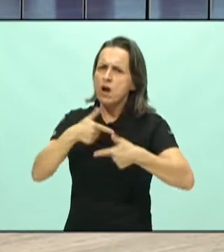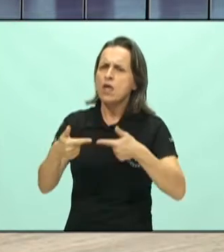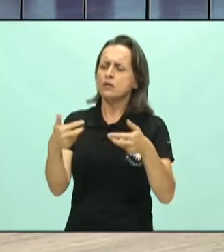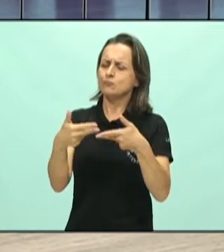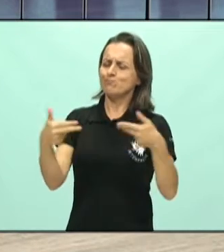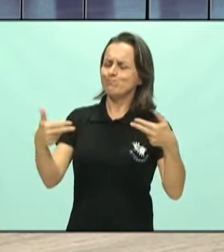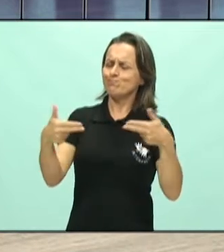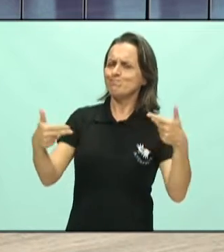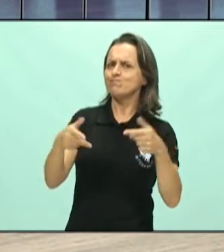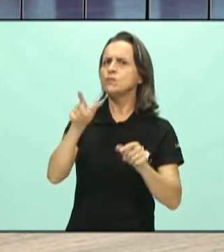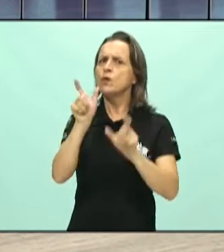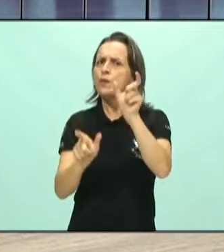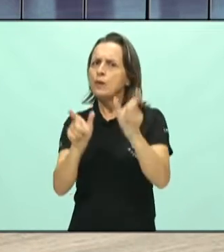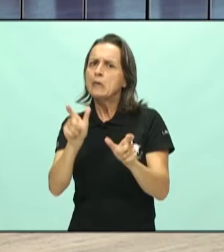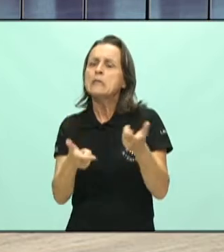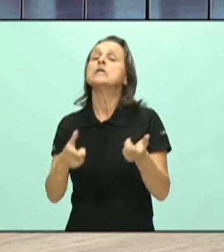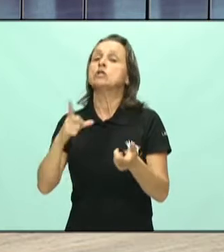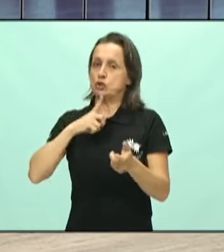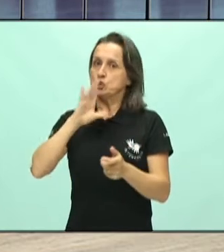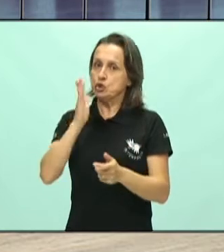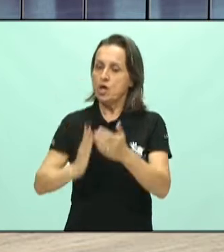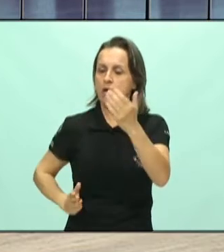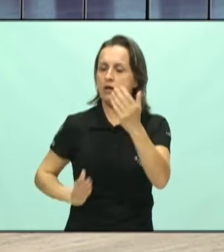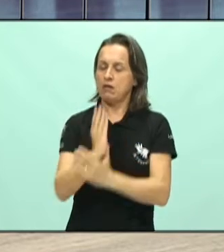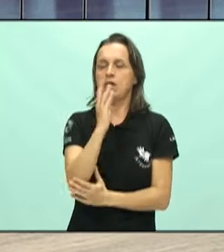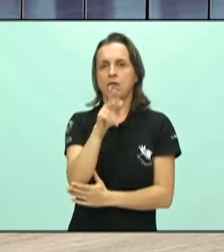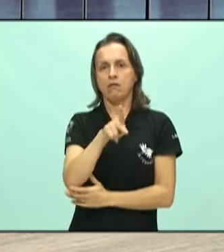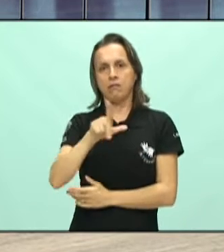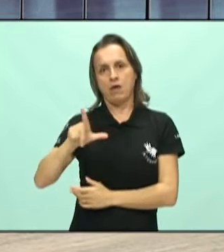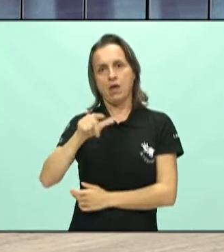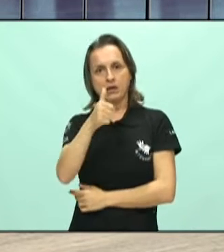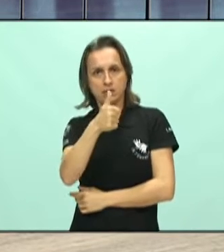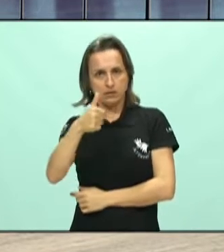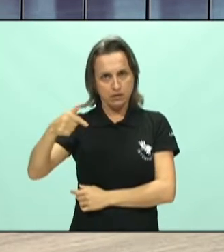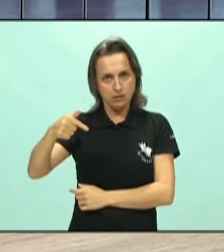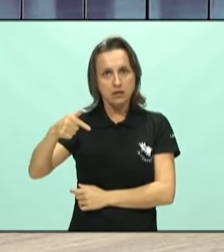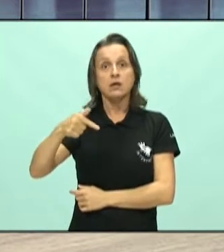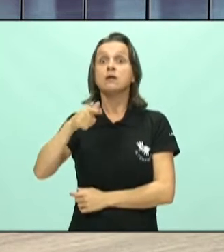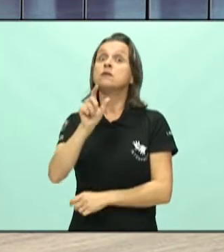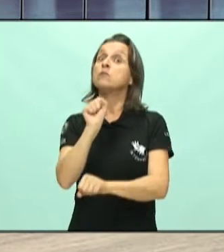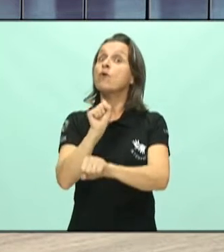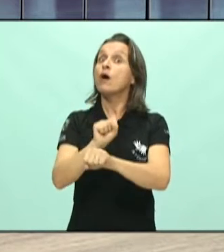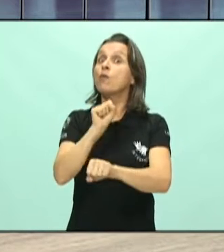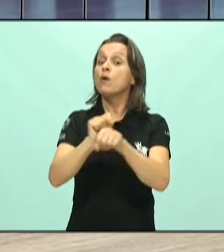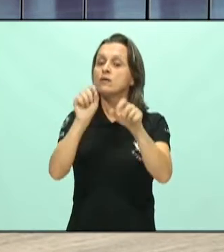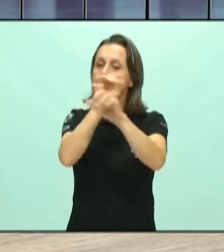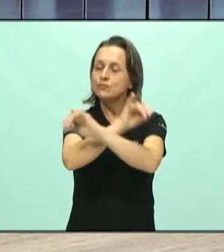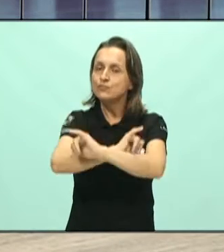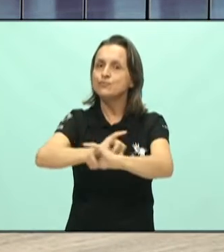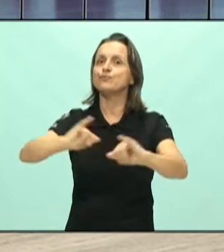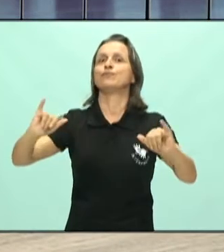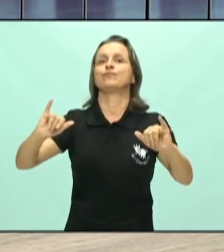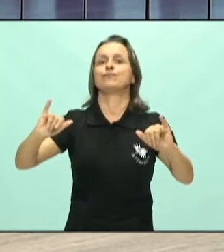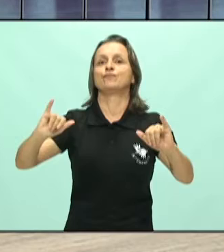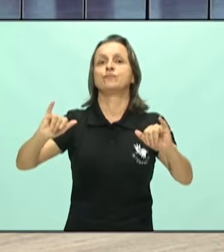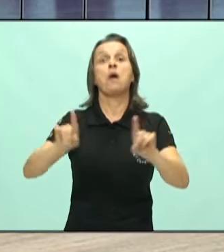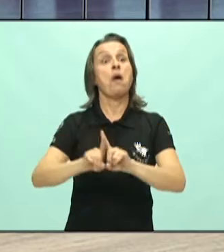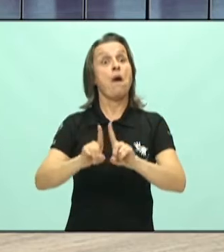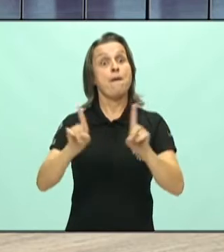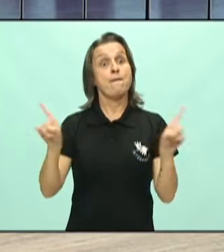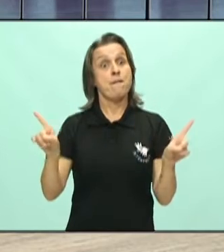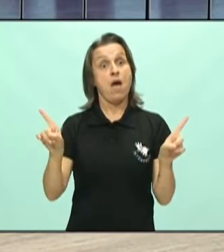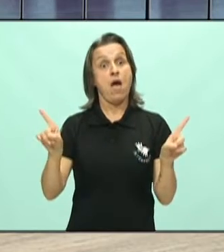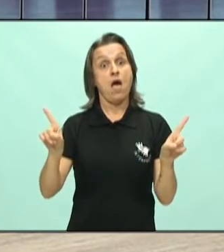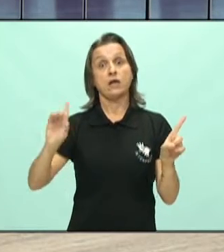Nós tivemos o PL aprovado, agora no dia 17, e estamos aguardando a publicação do mesmo. O mesmo ainda não foi